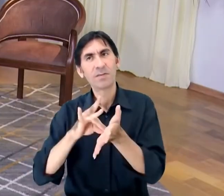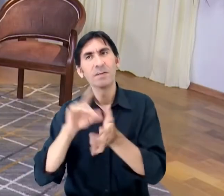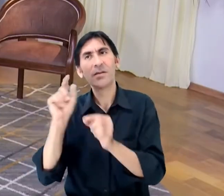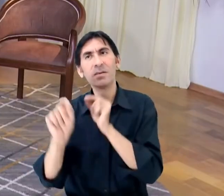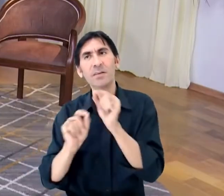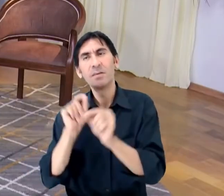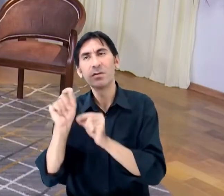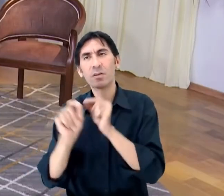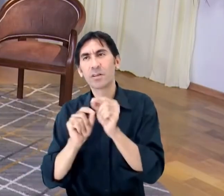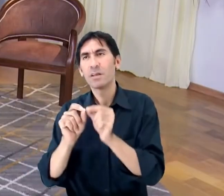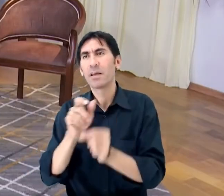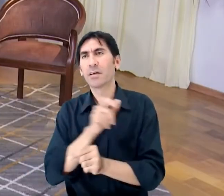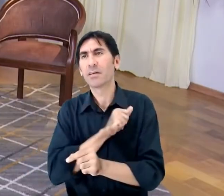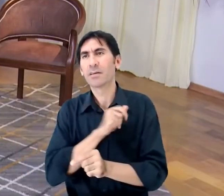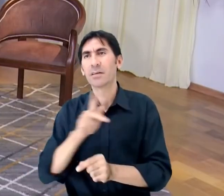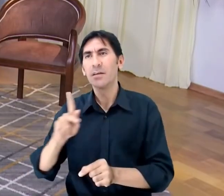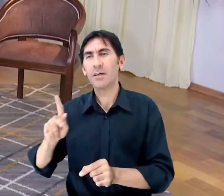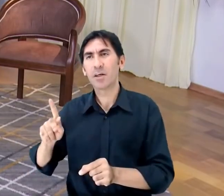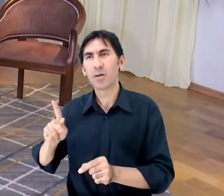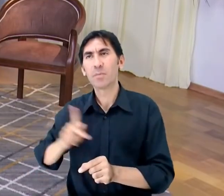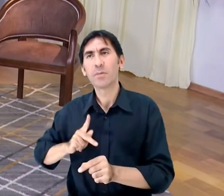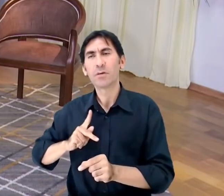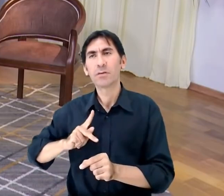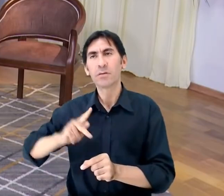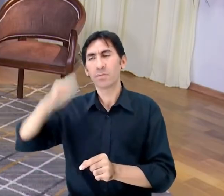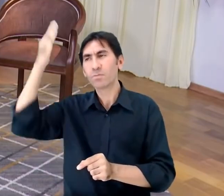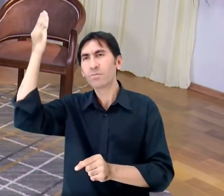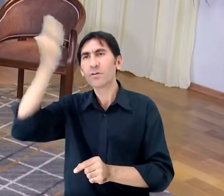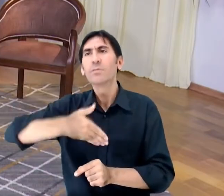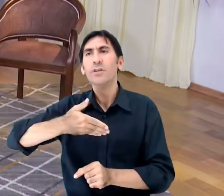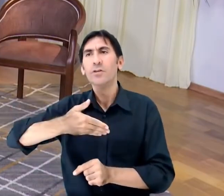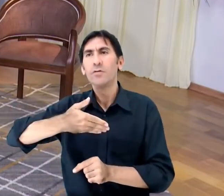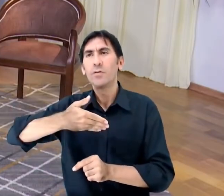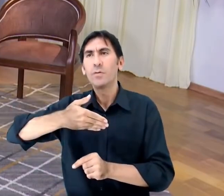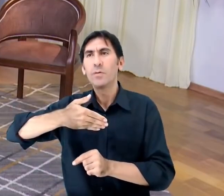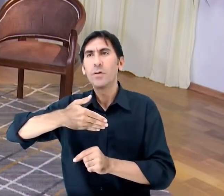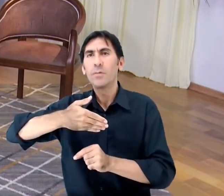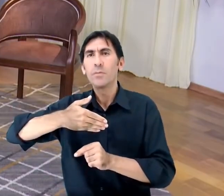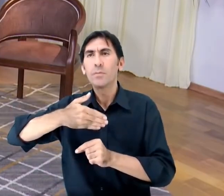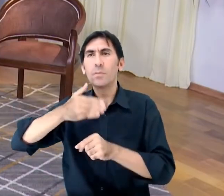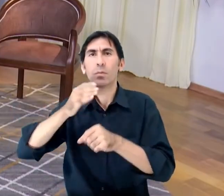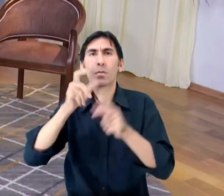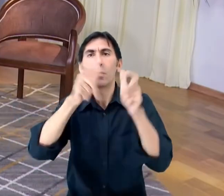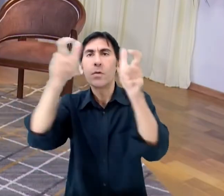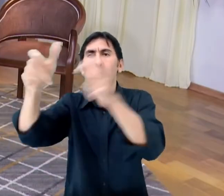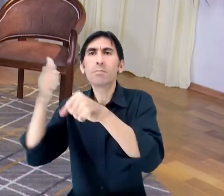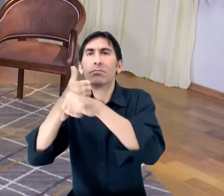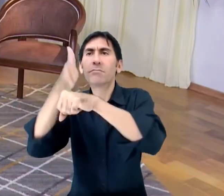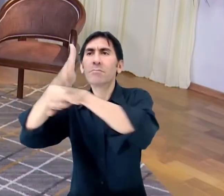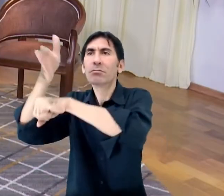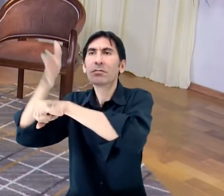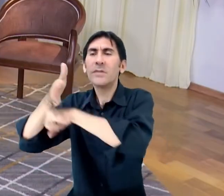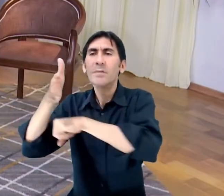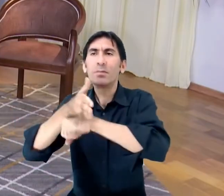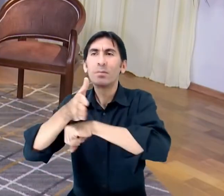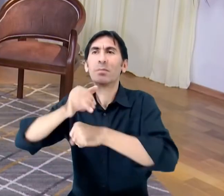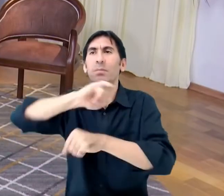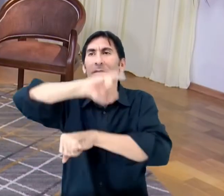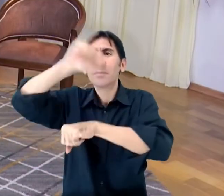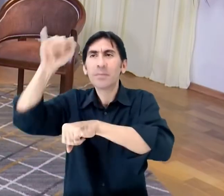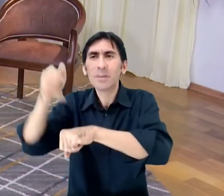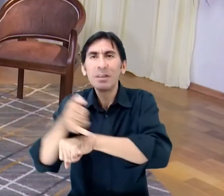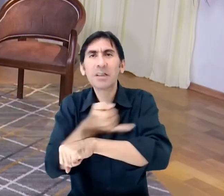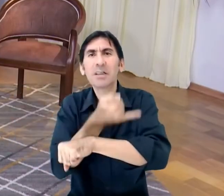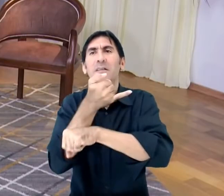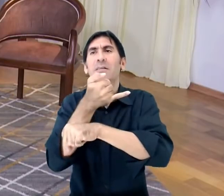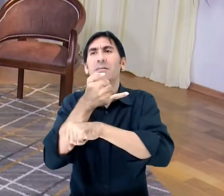os apóstolos cumpriram. Eles correram por toda Jerusalém e é intenso aqui essa atividade.